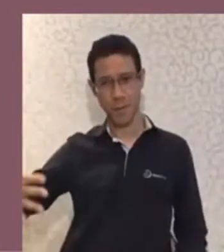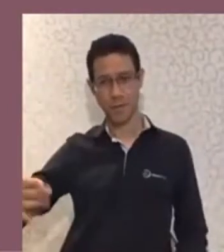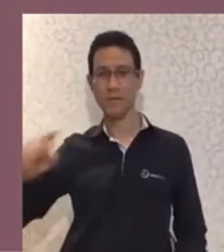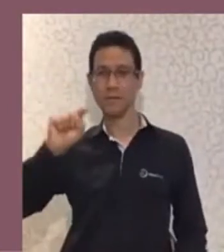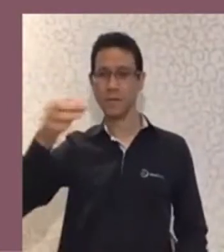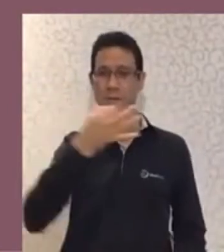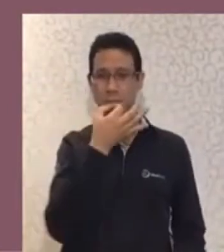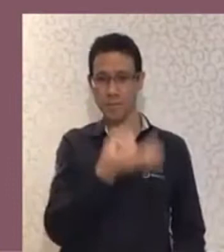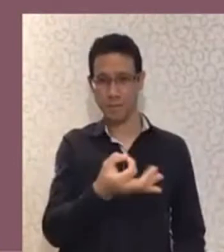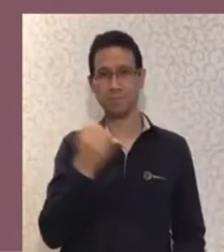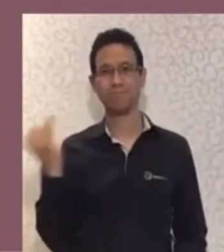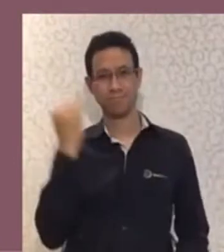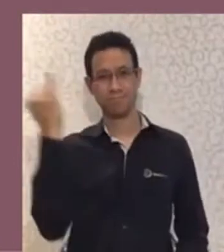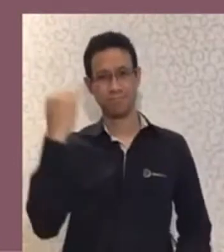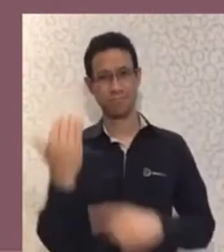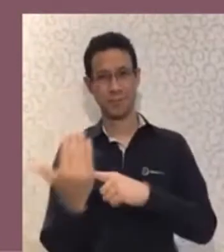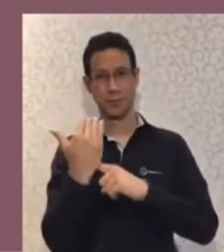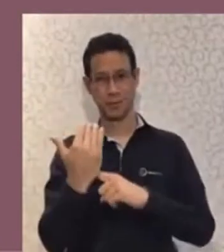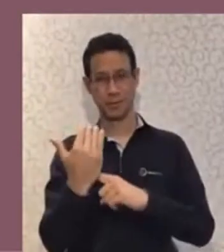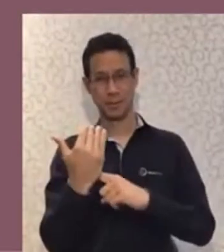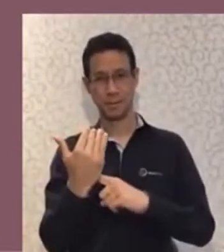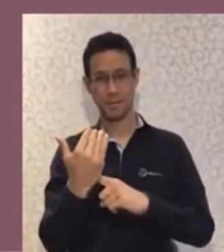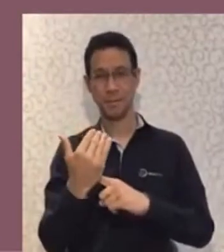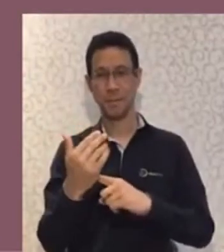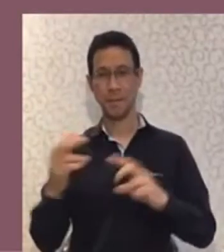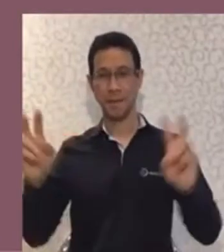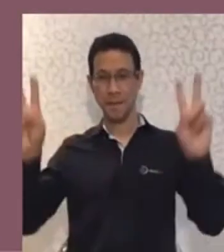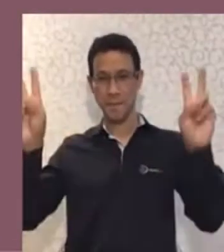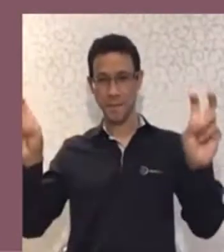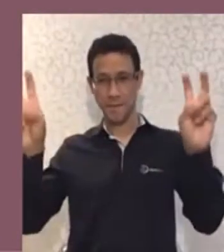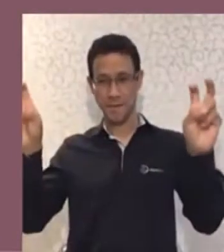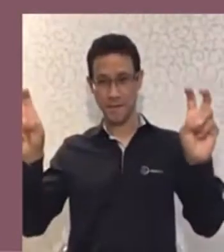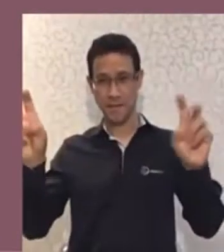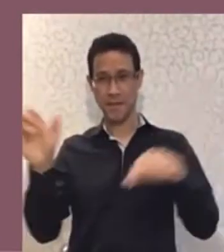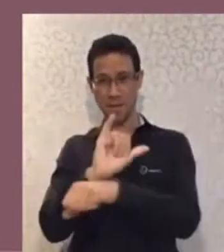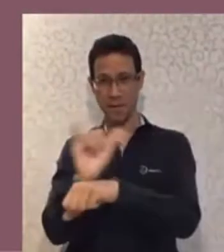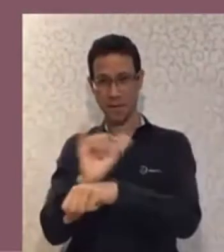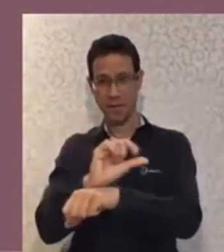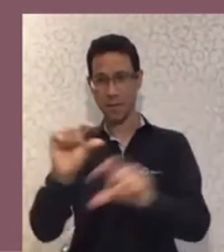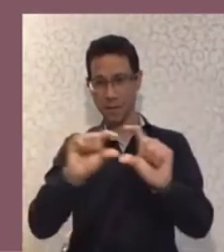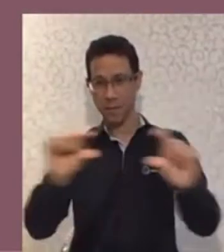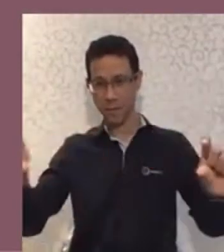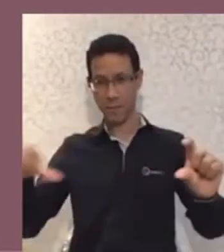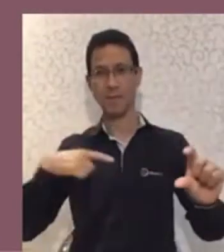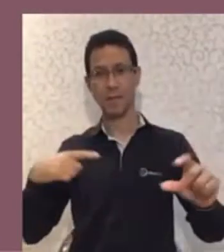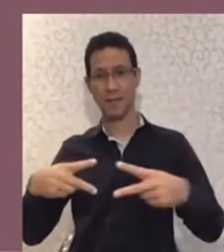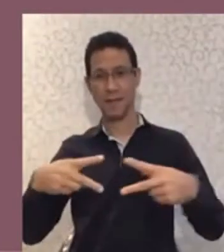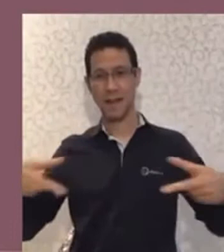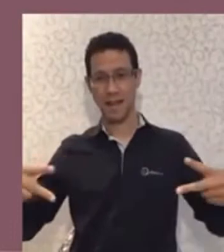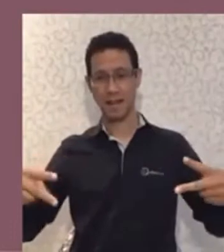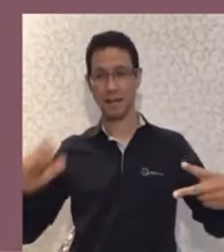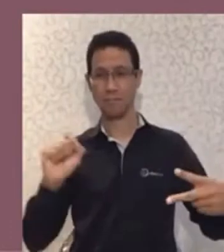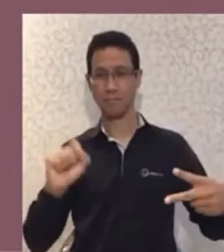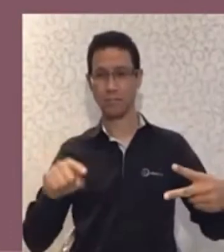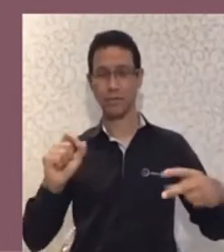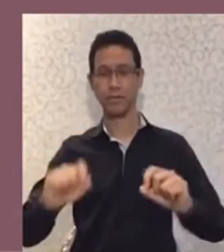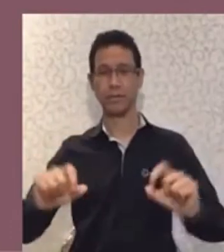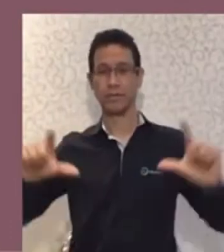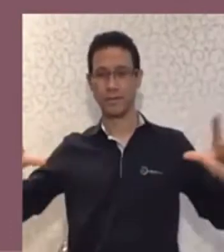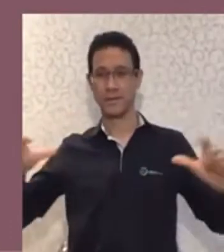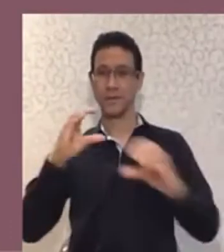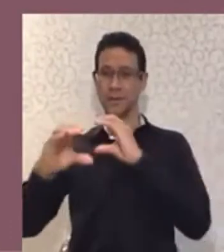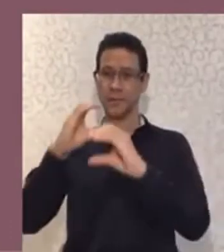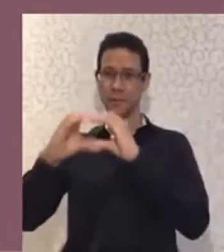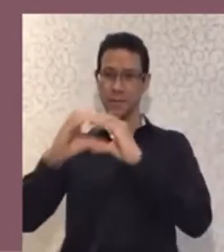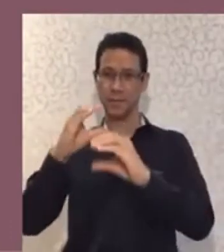descrição do vídeo, você encontra um link para se comunicar com a equipe do Sesc Ideias. Assim saberemos mais sobre o nosso público,